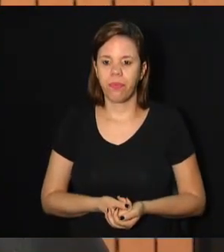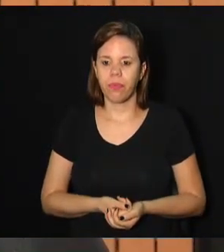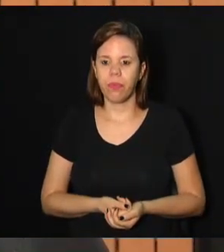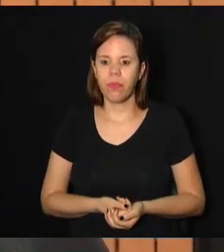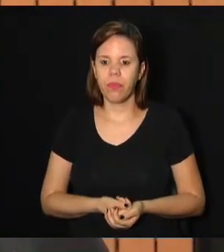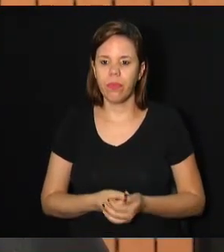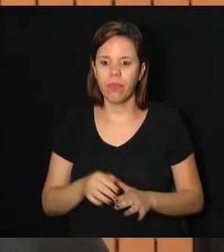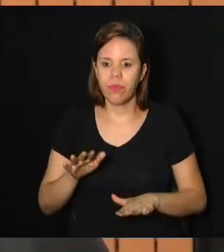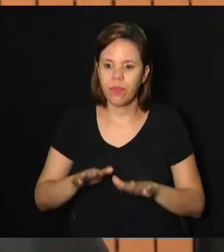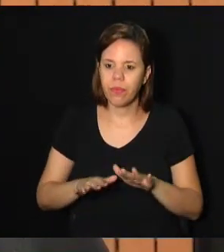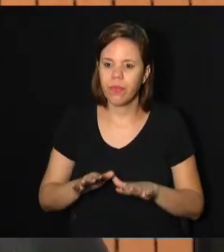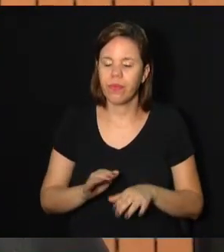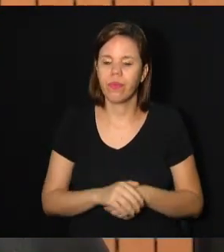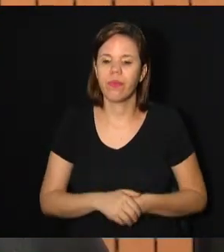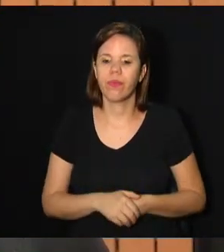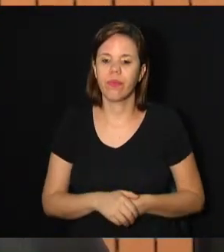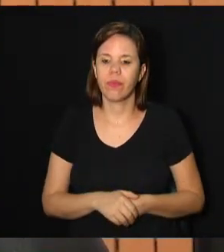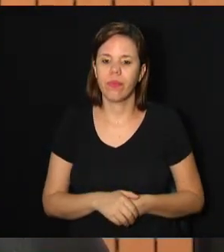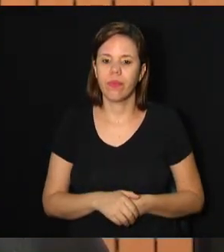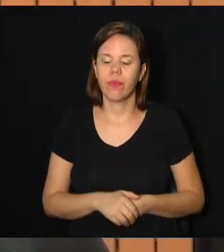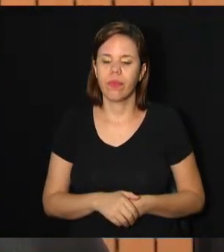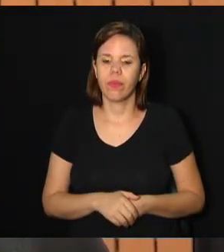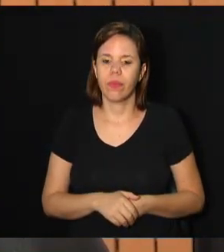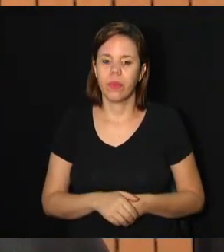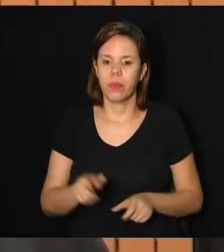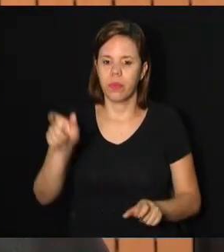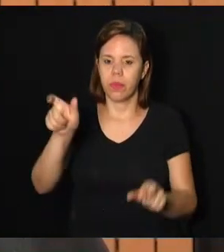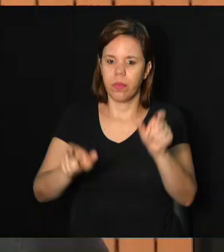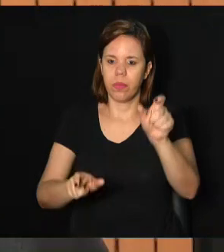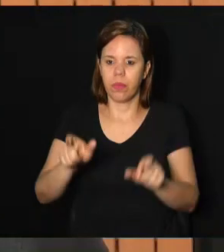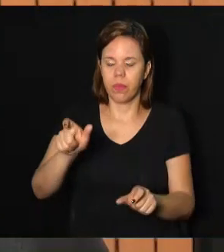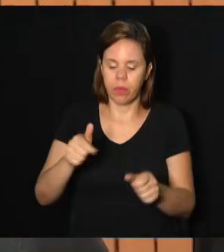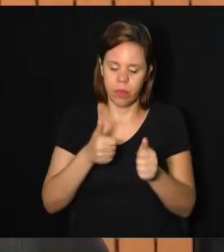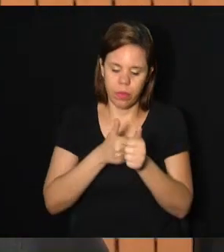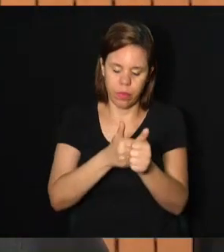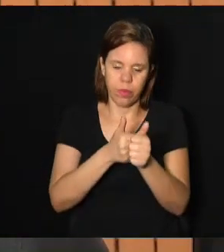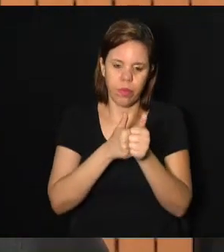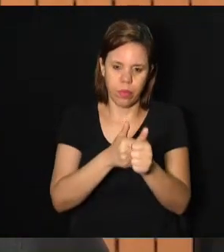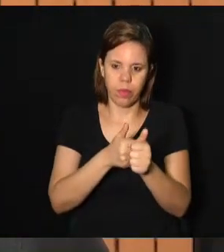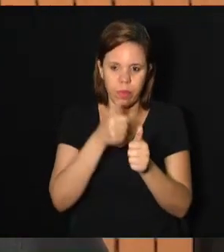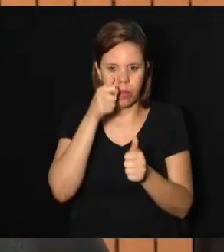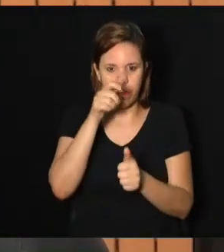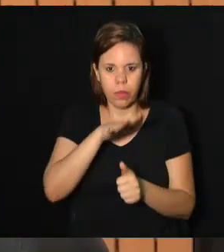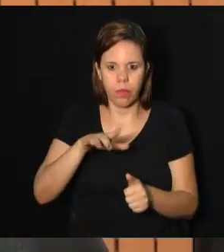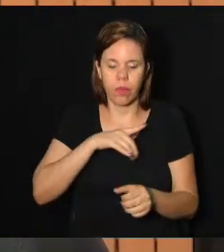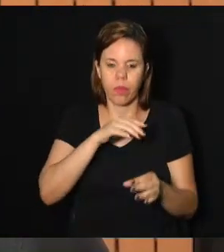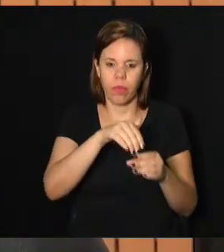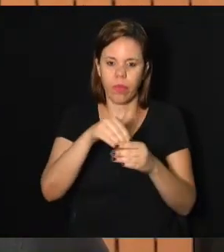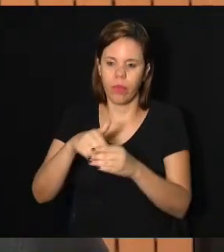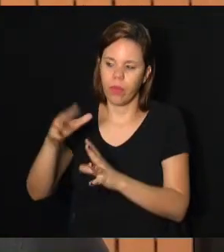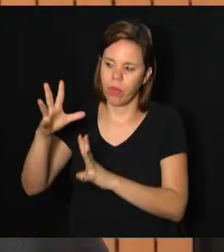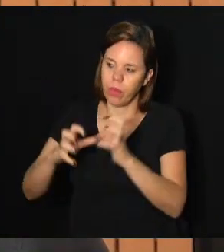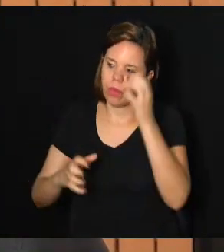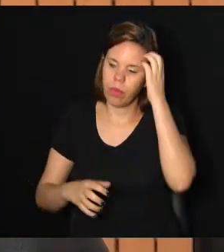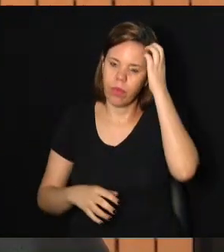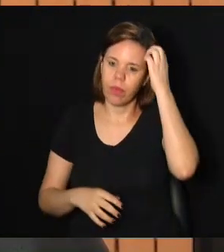muitas vezes, as pessoas que estão acompanhando, geralmente, quando temos votações